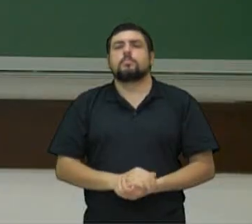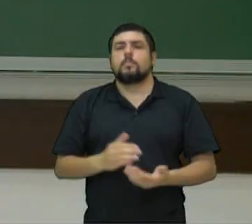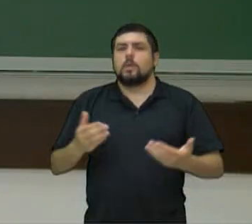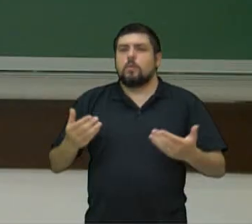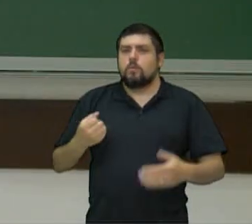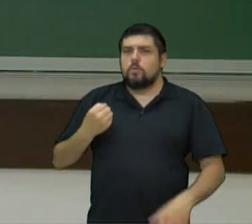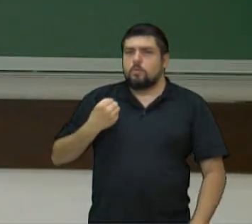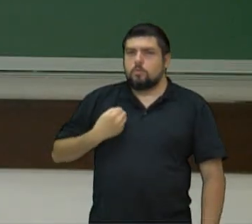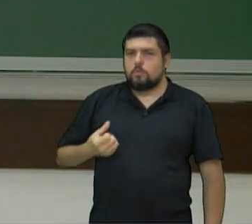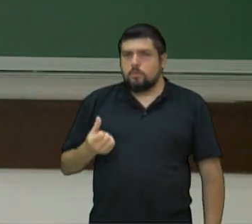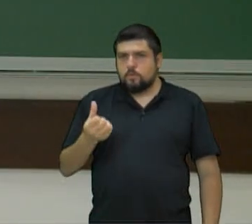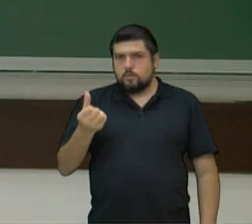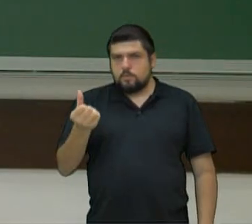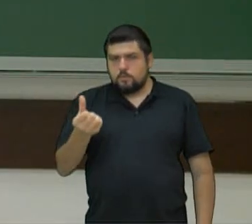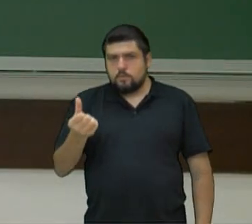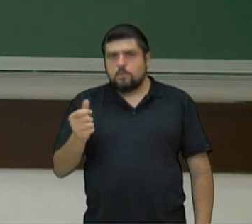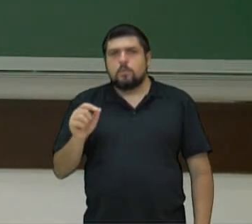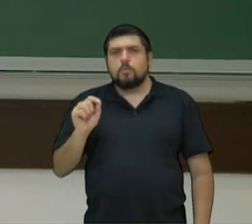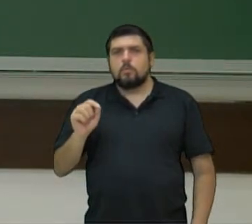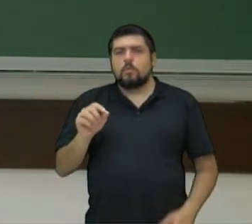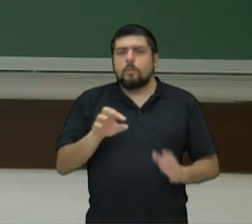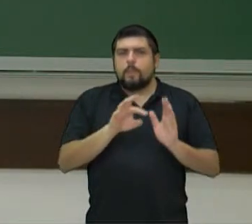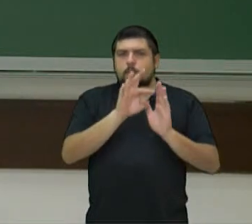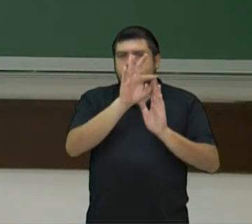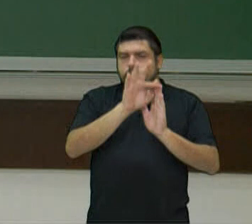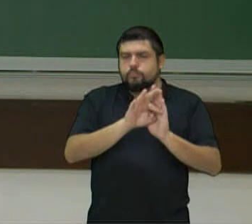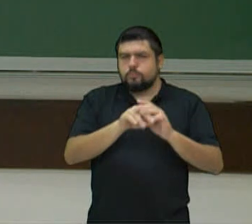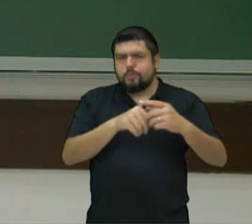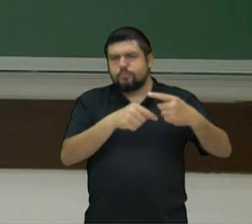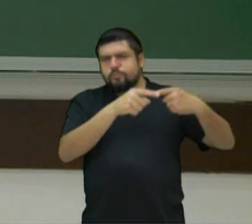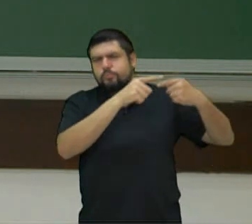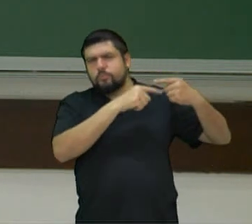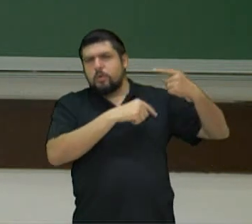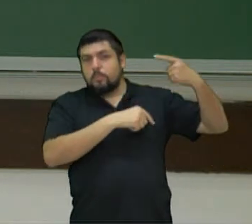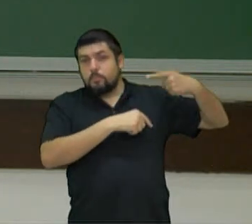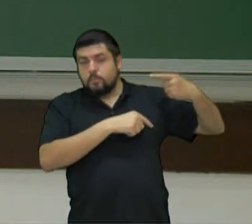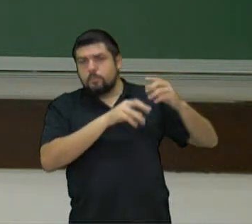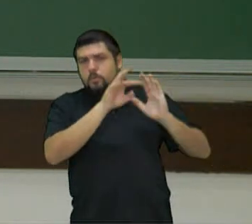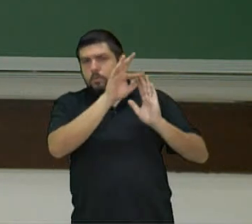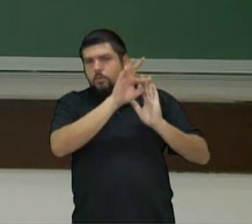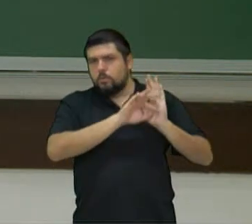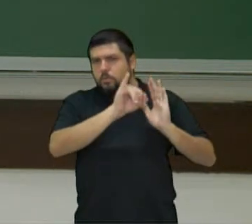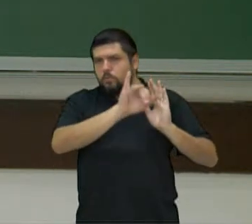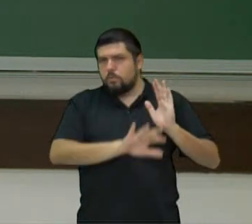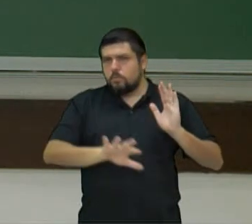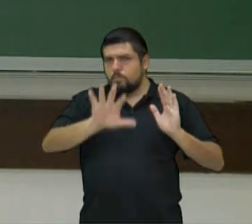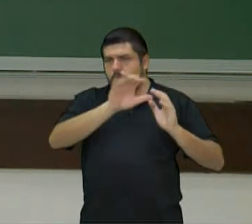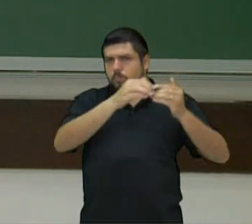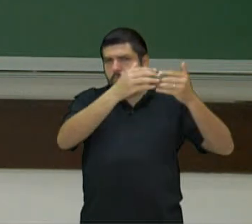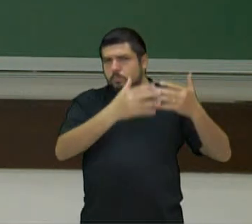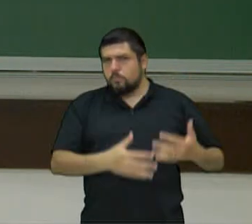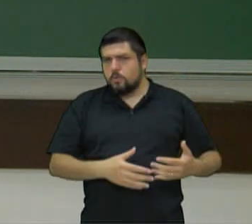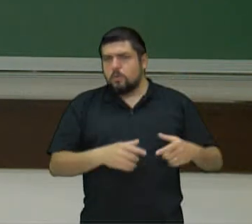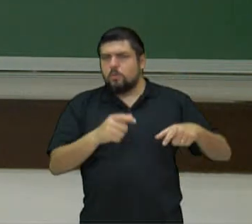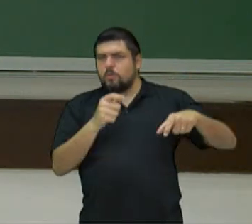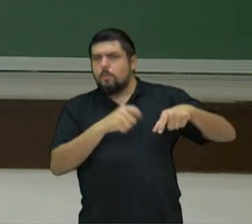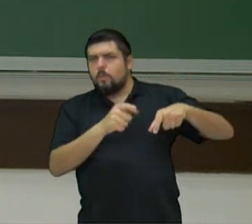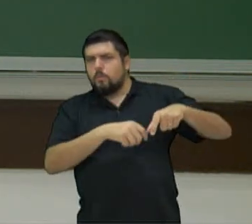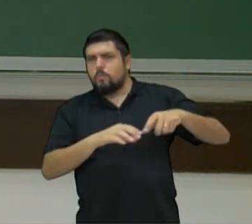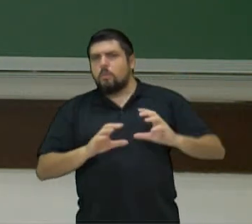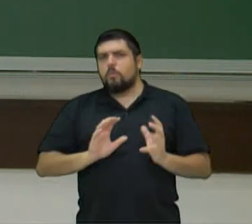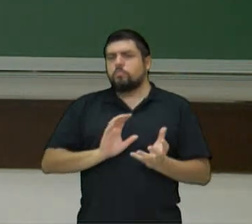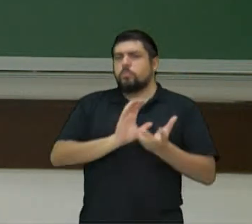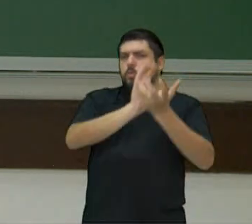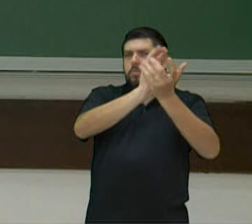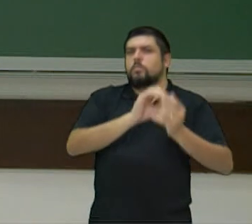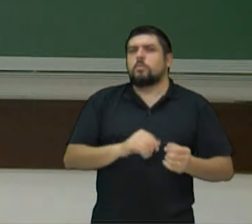eu coloquei aqui os dois textos para vocês. Aquele primeiro texto do infográfico, que falava sobre os gols da Copa do Mundo, e esse texto